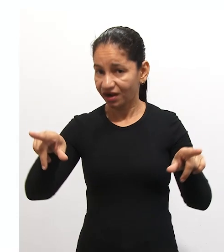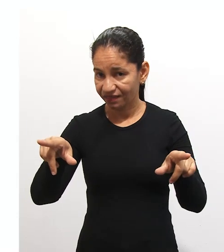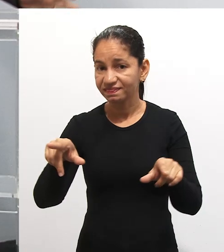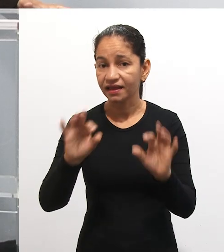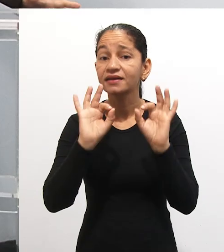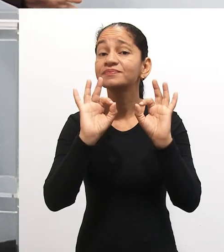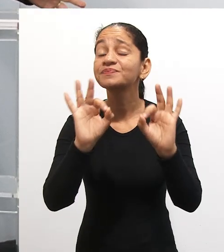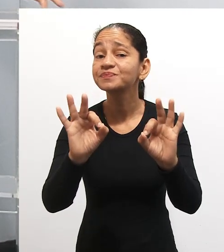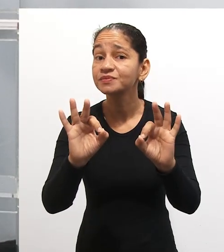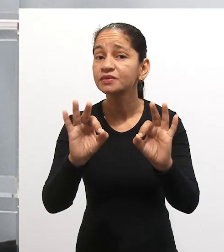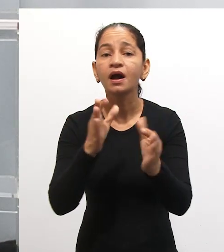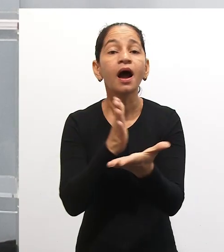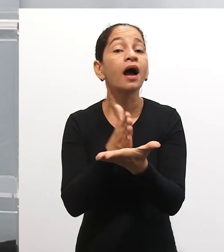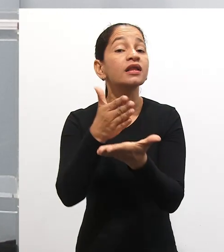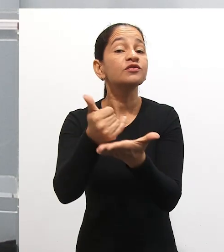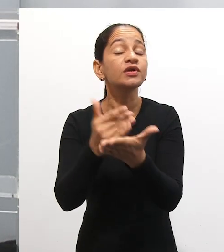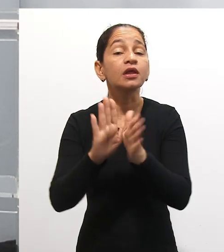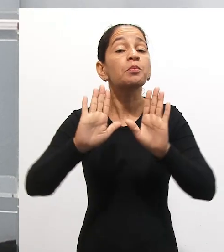Dividir para conquistar.